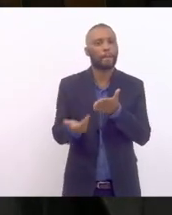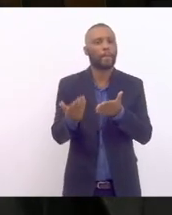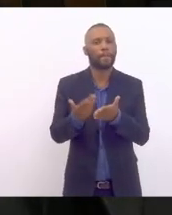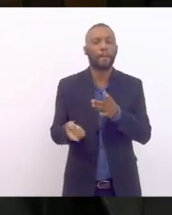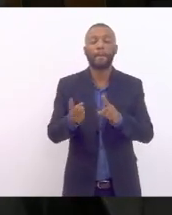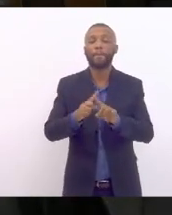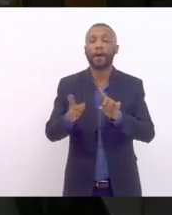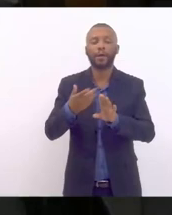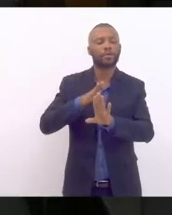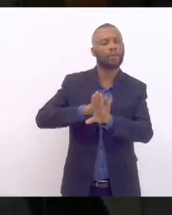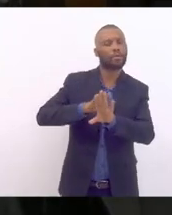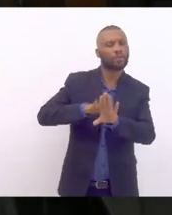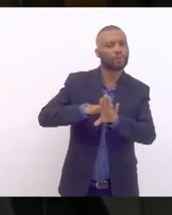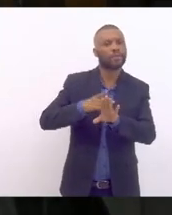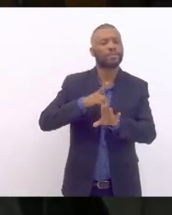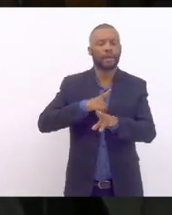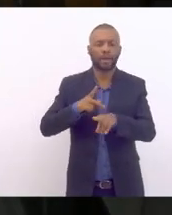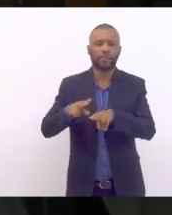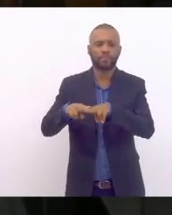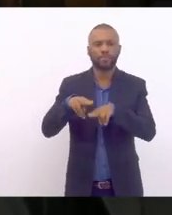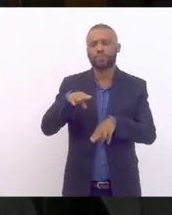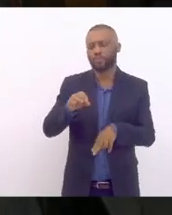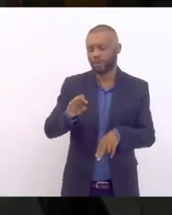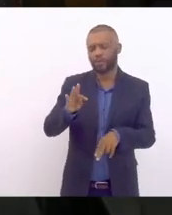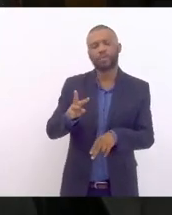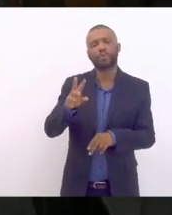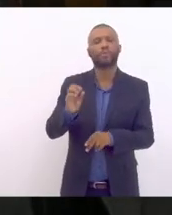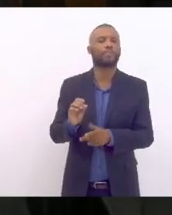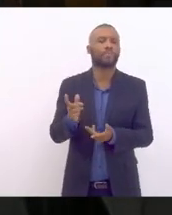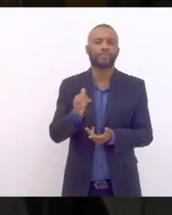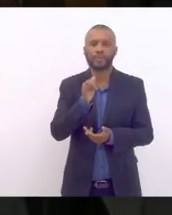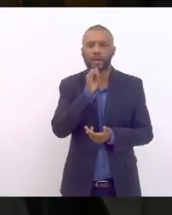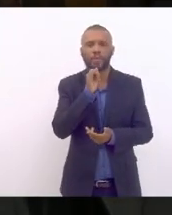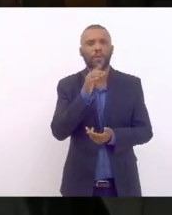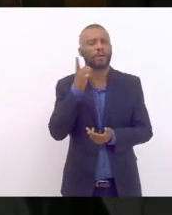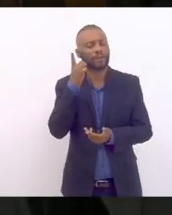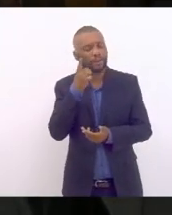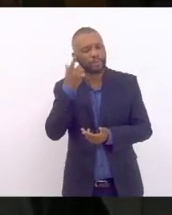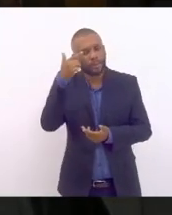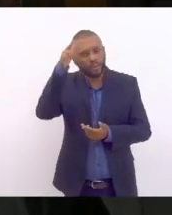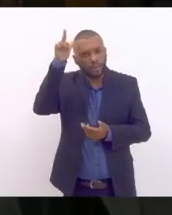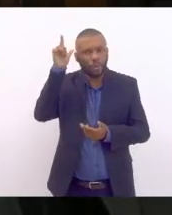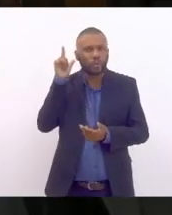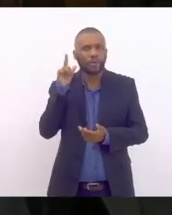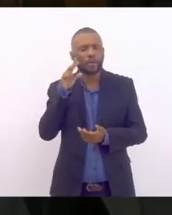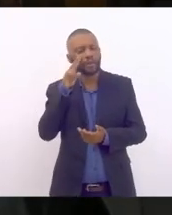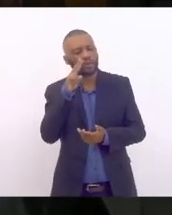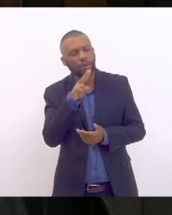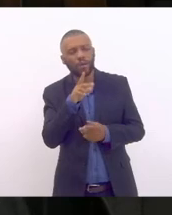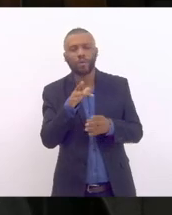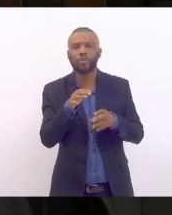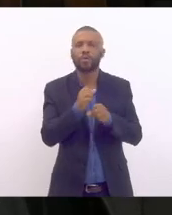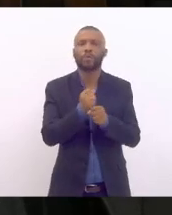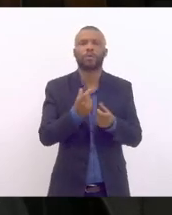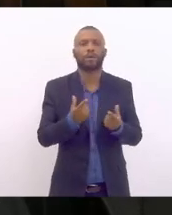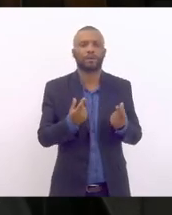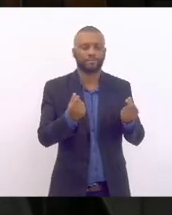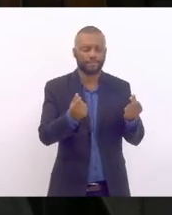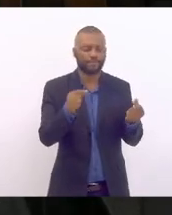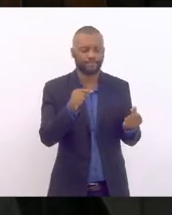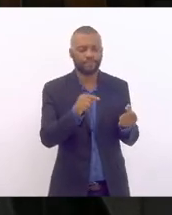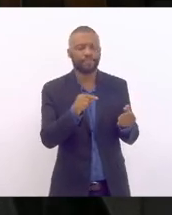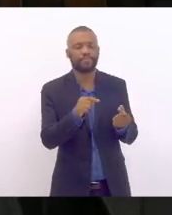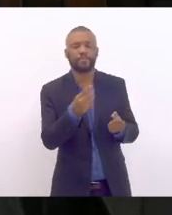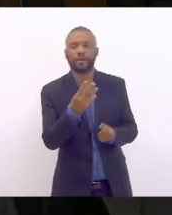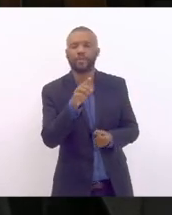tem uma causa tem uma razão de ser ele sempre tentados Paulo Corrêa da Rocha quem olhar o orçamento no